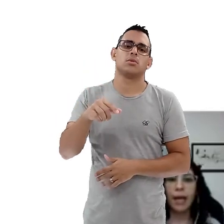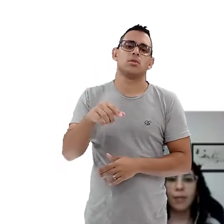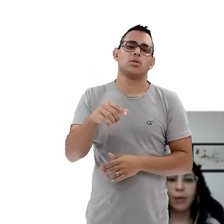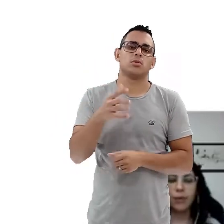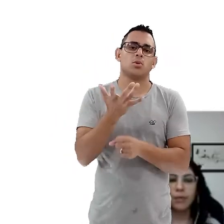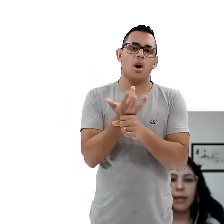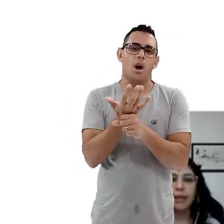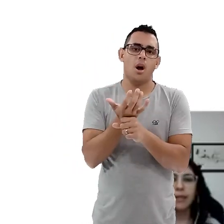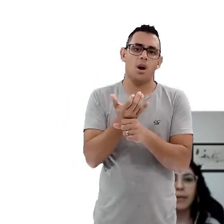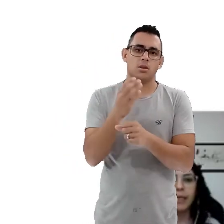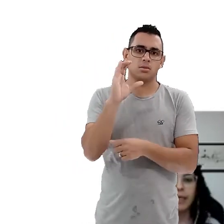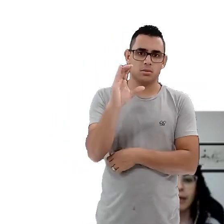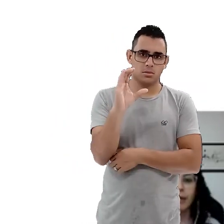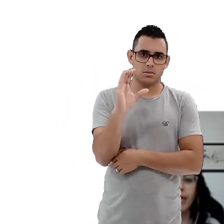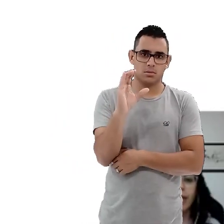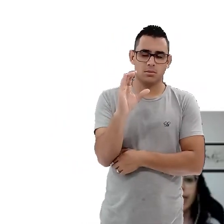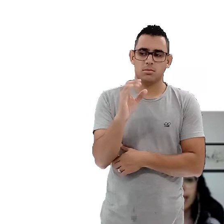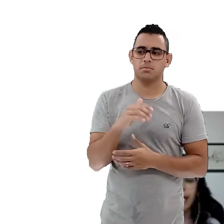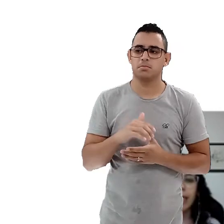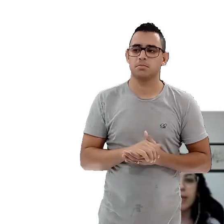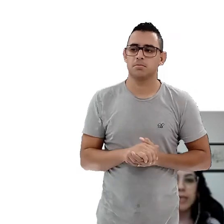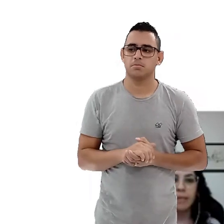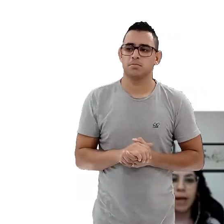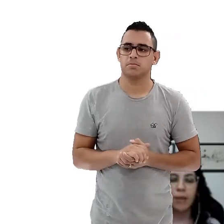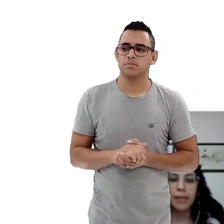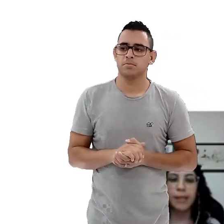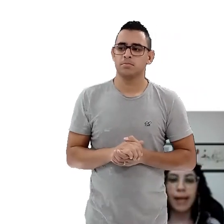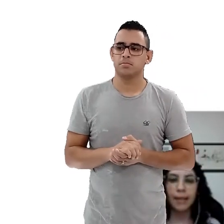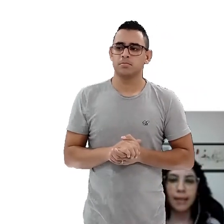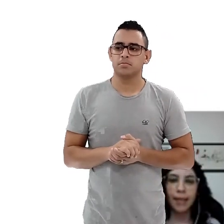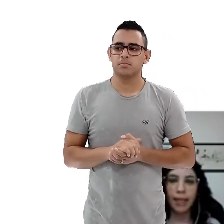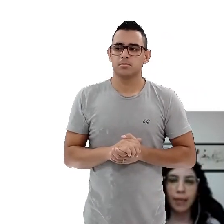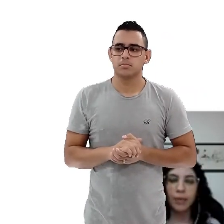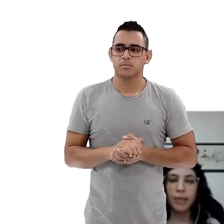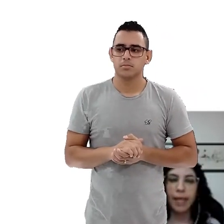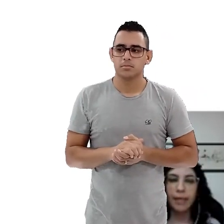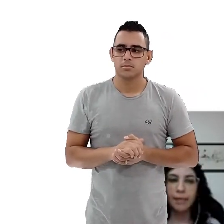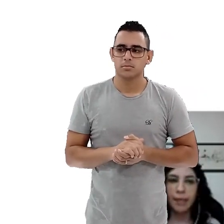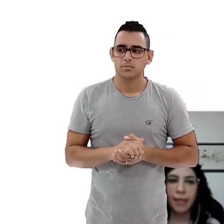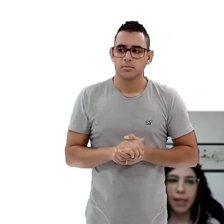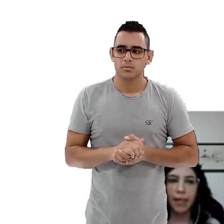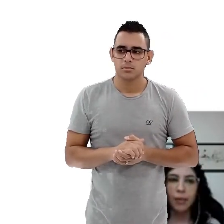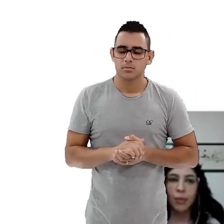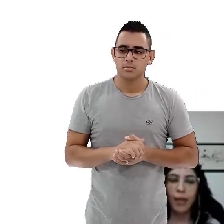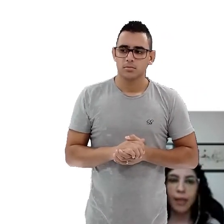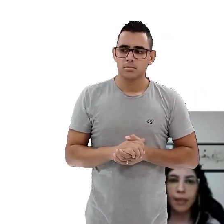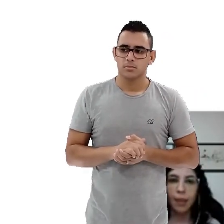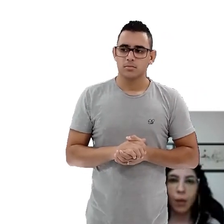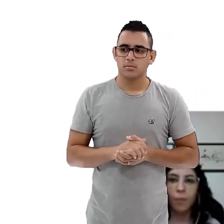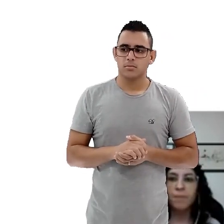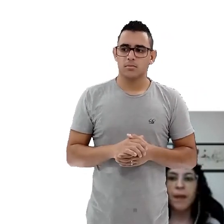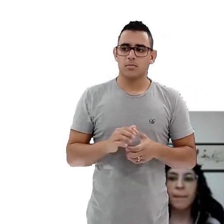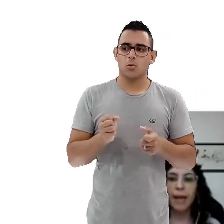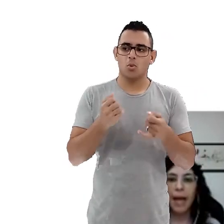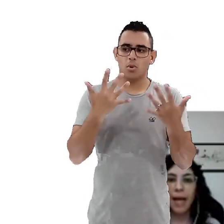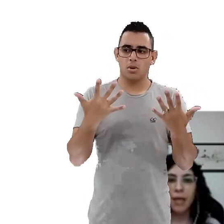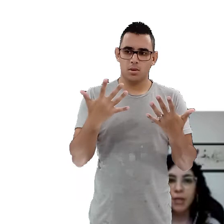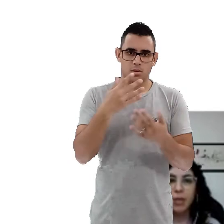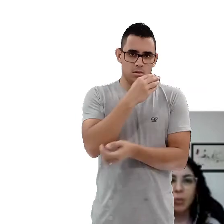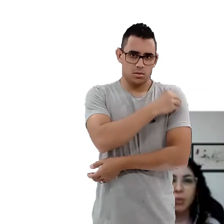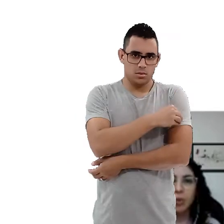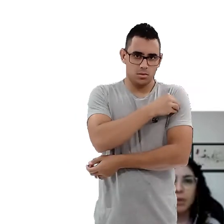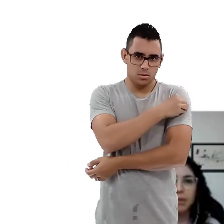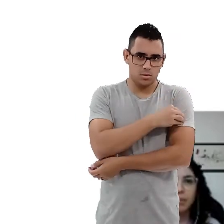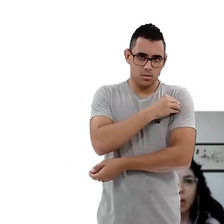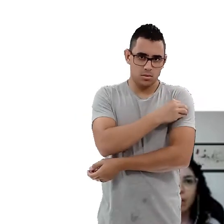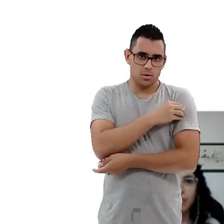gás carbônico, tá? Então, aqui, ó, ele está querendo saber a quantidade de N, quantidade de matéria do etanol para reagir